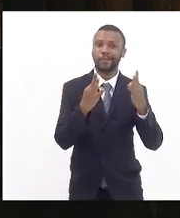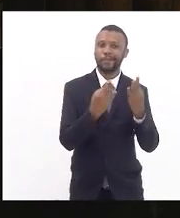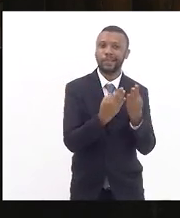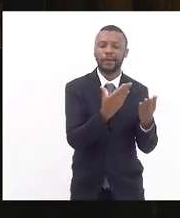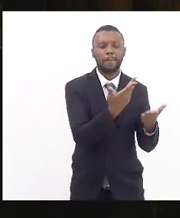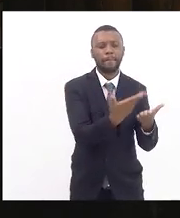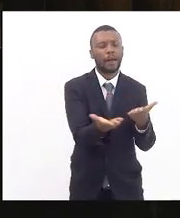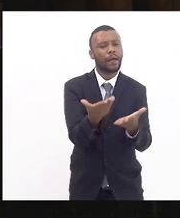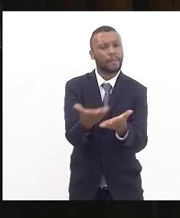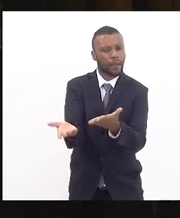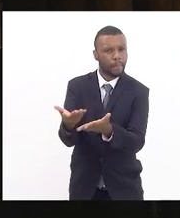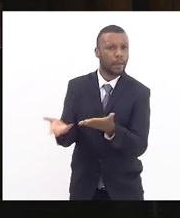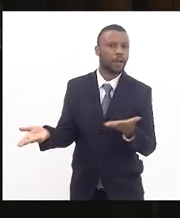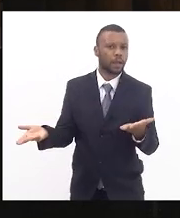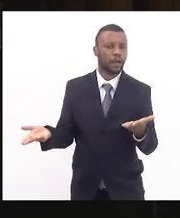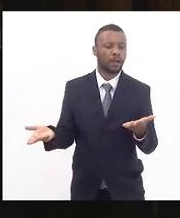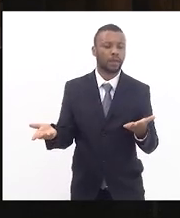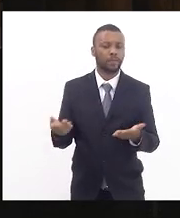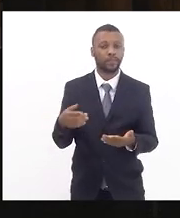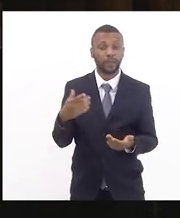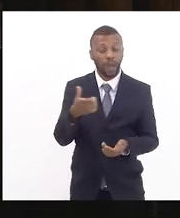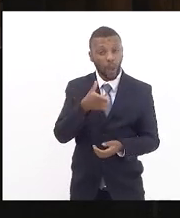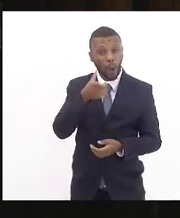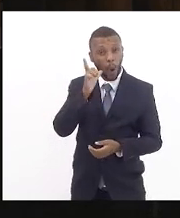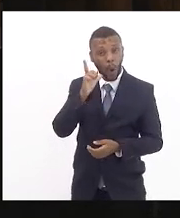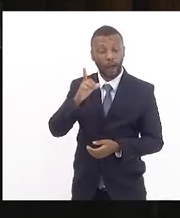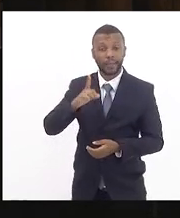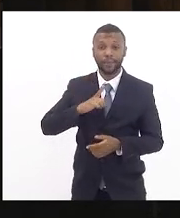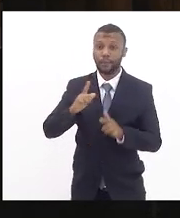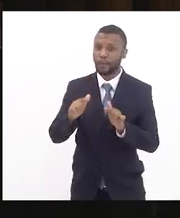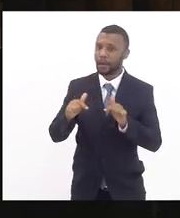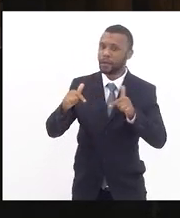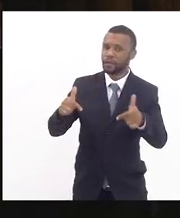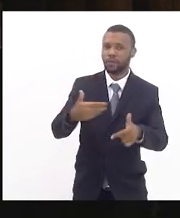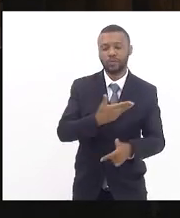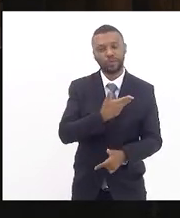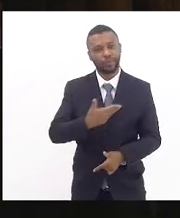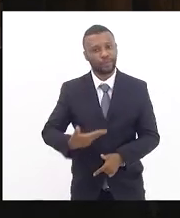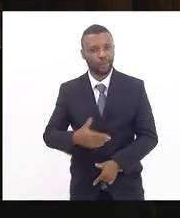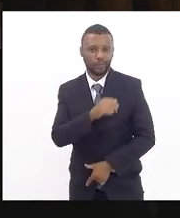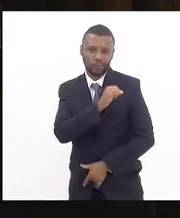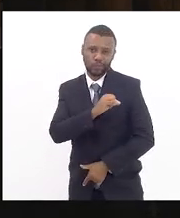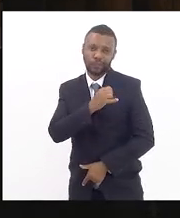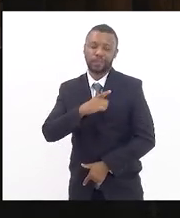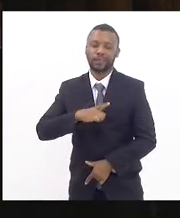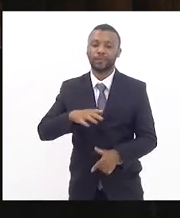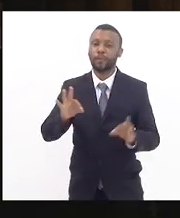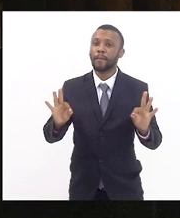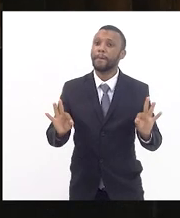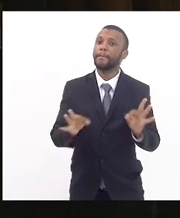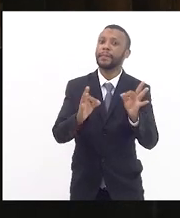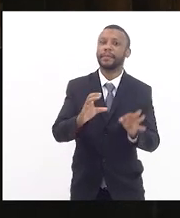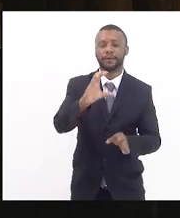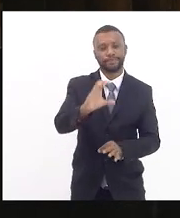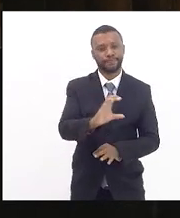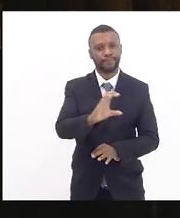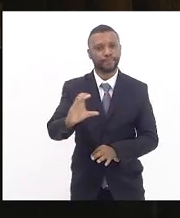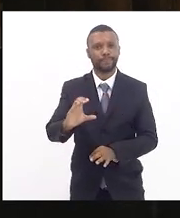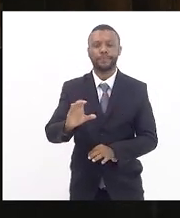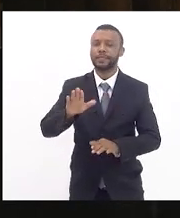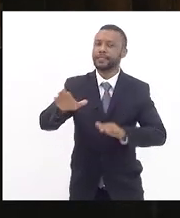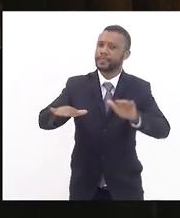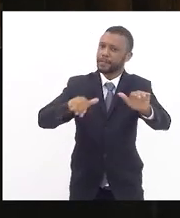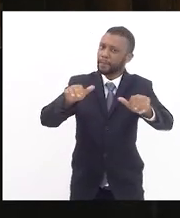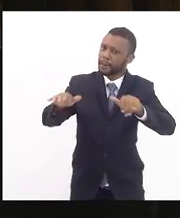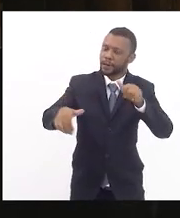E ontem, inclusive, um ato do governo do estado fez uma missa colocando todas as pessoas que foram envolvidas